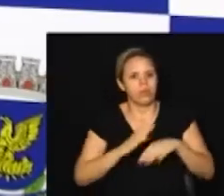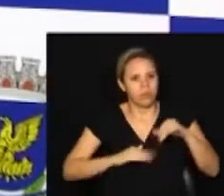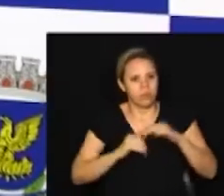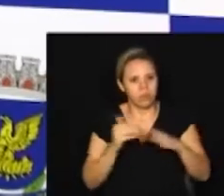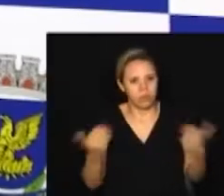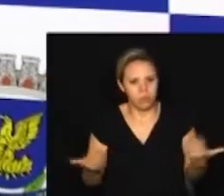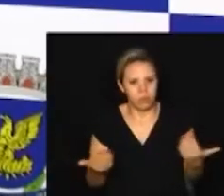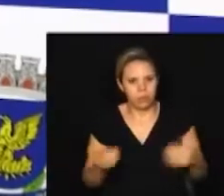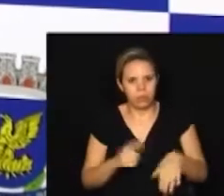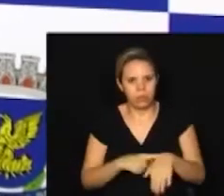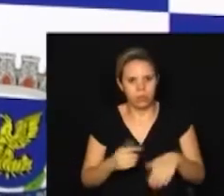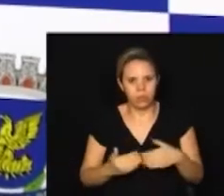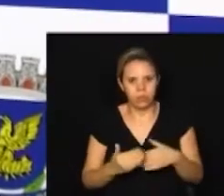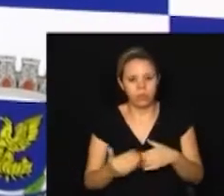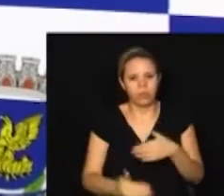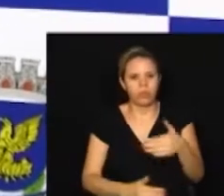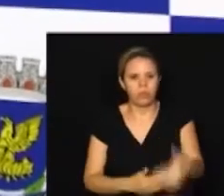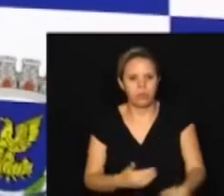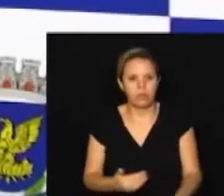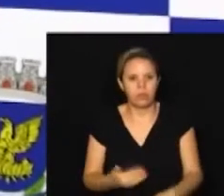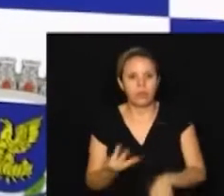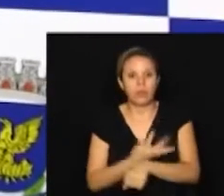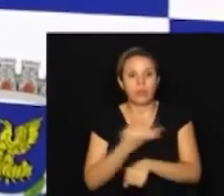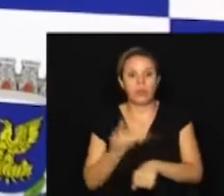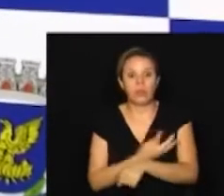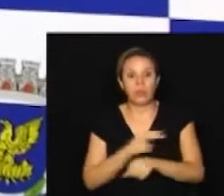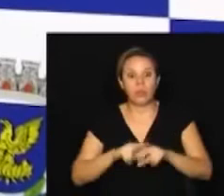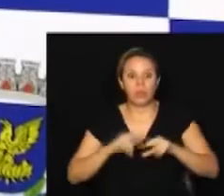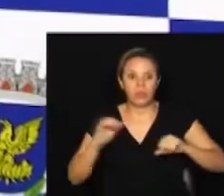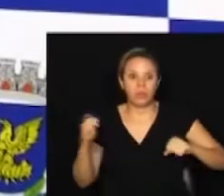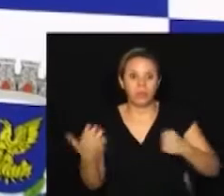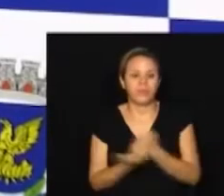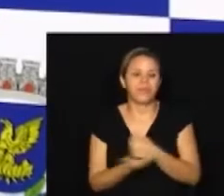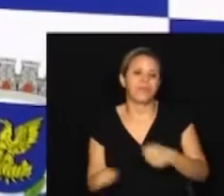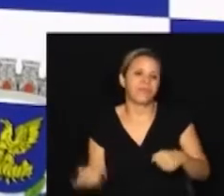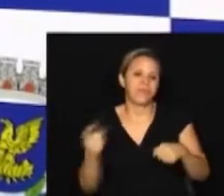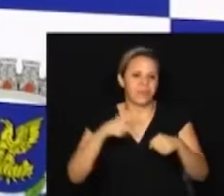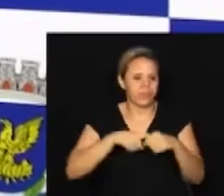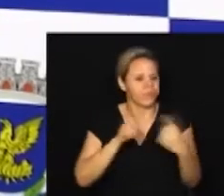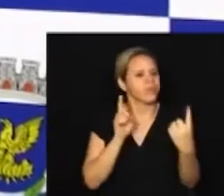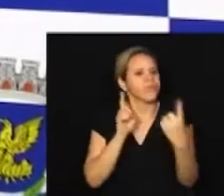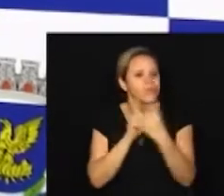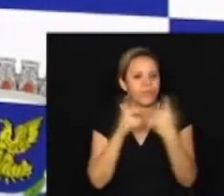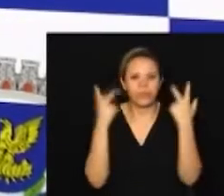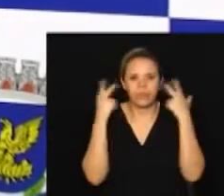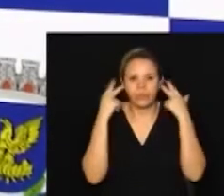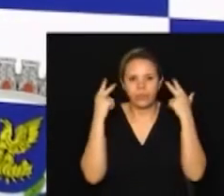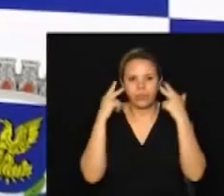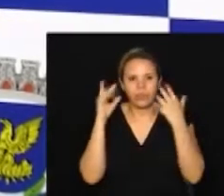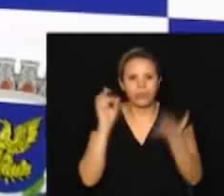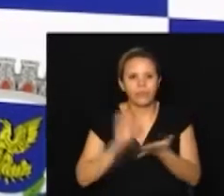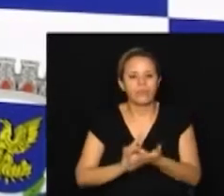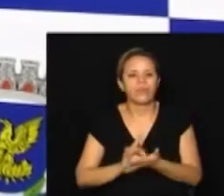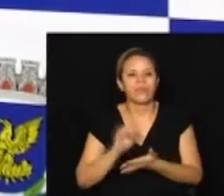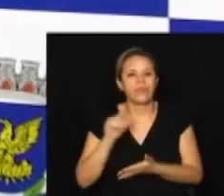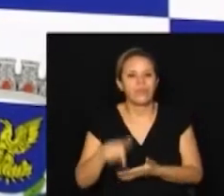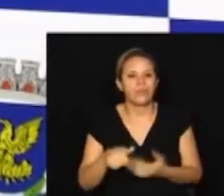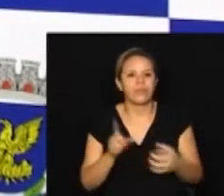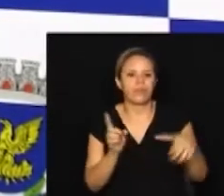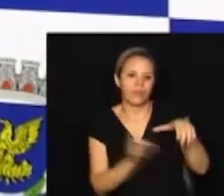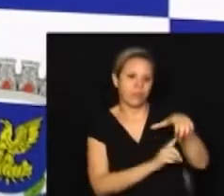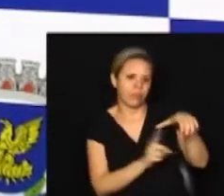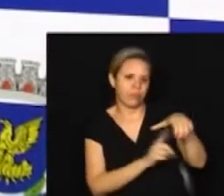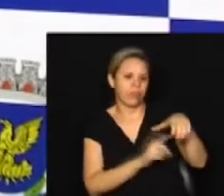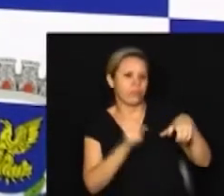Depois desse tempo que a gente passou mais apurado com a Covid, volta ao funcionamento original, que são consultas